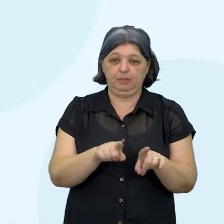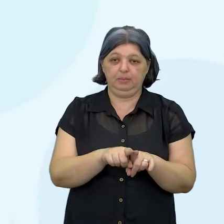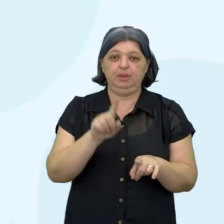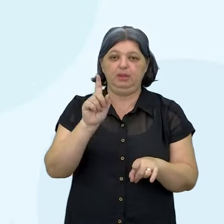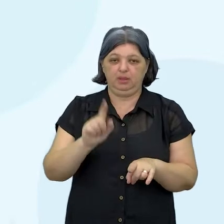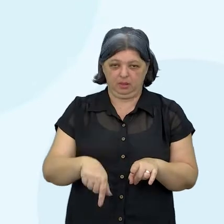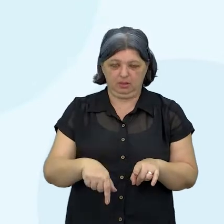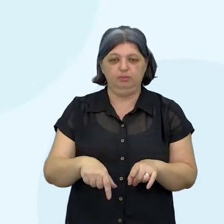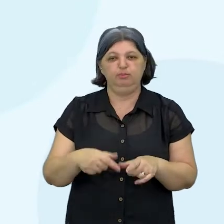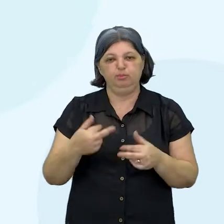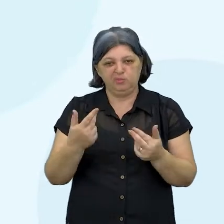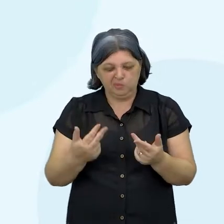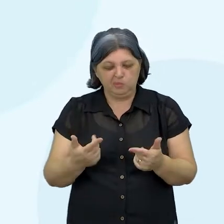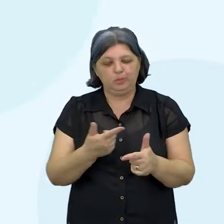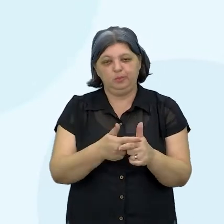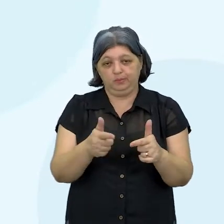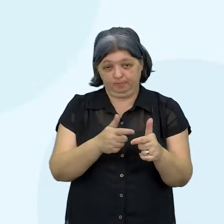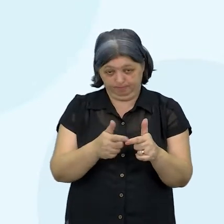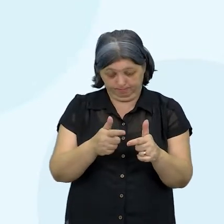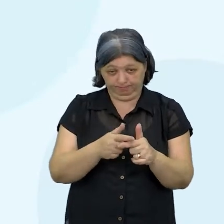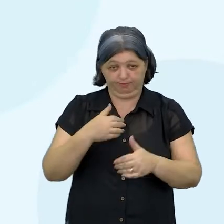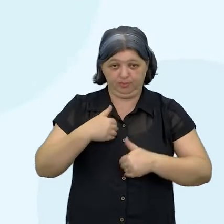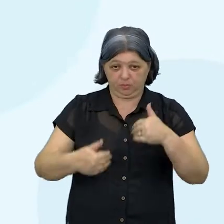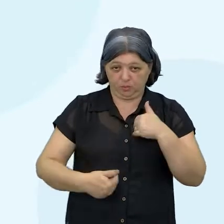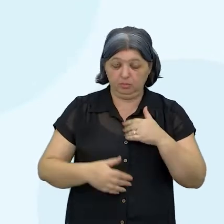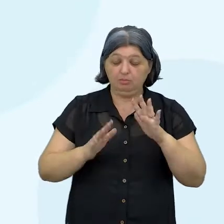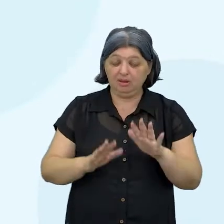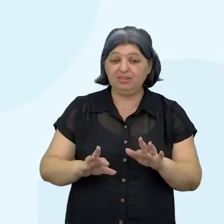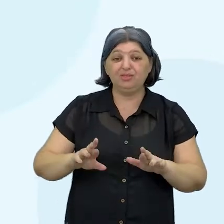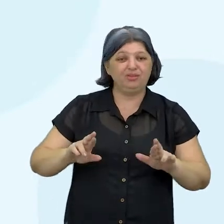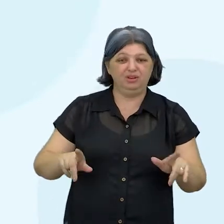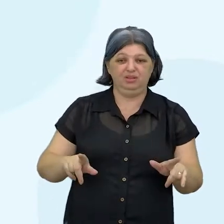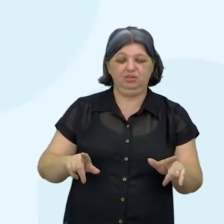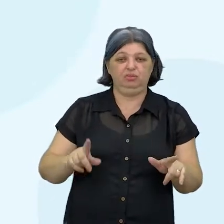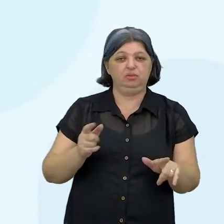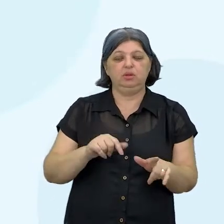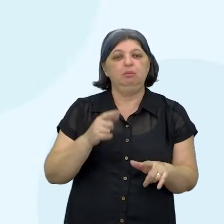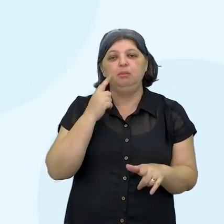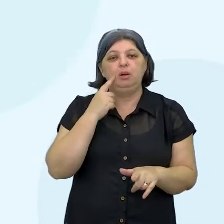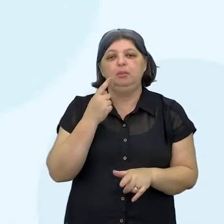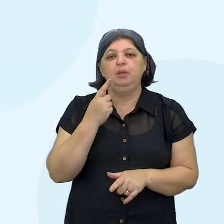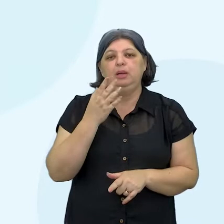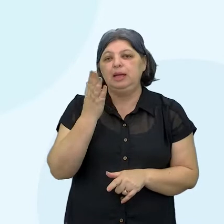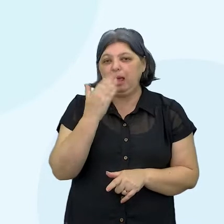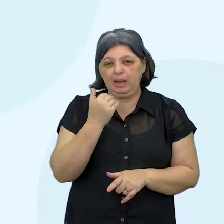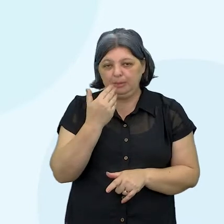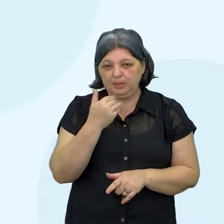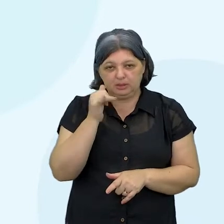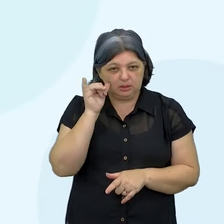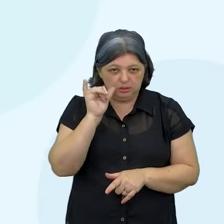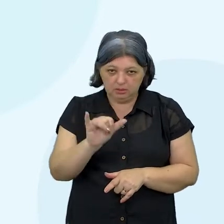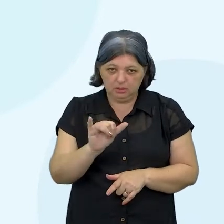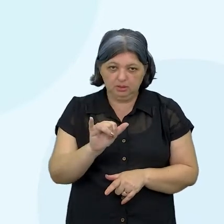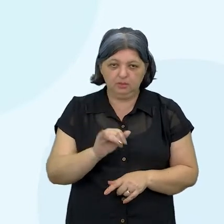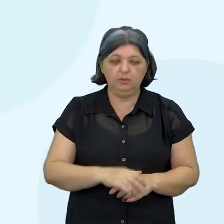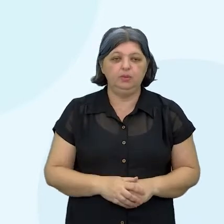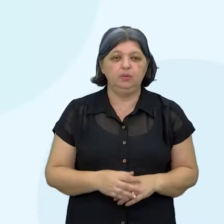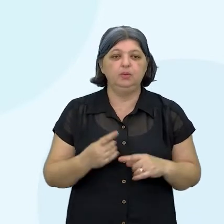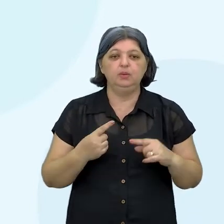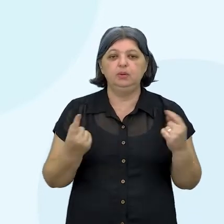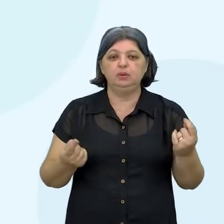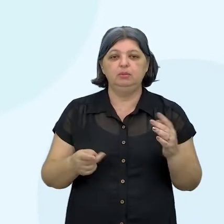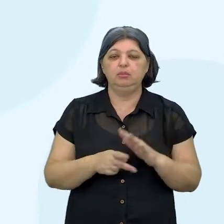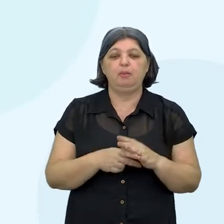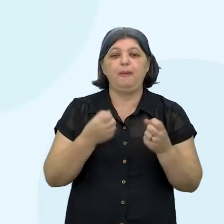à dismorfia corporal. Mas diferente da anorexia, você não corta a alimentação. E não necessariamente você